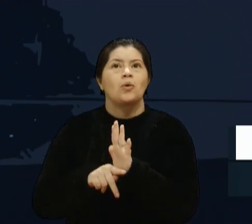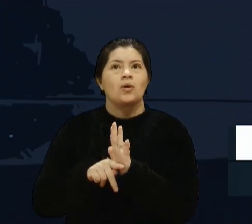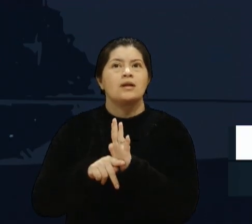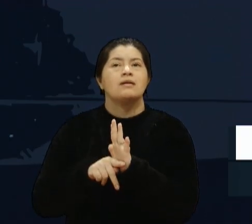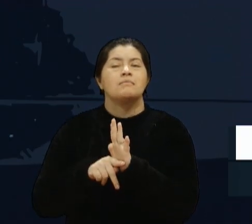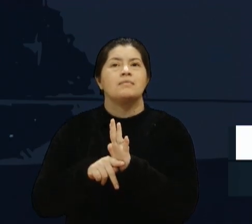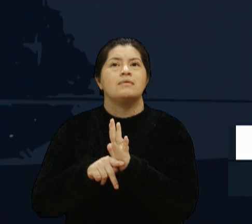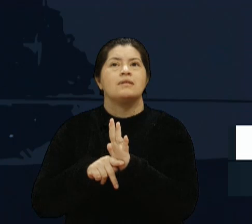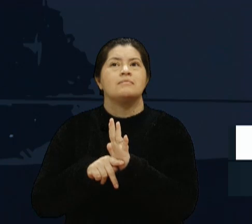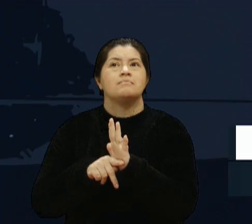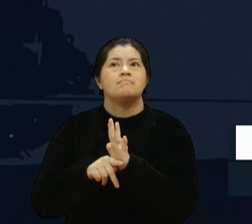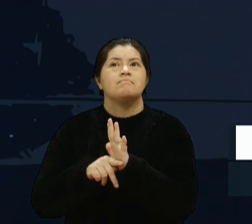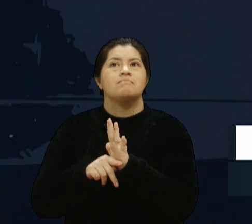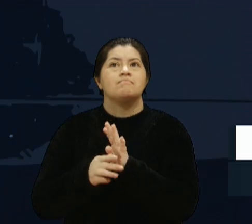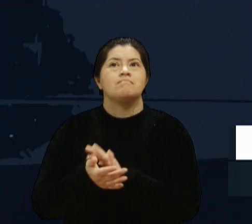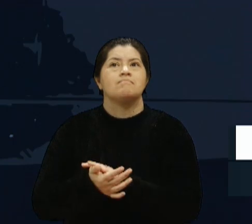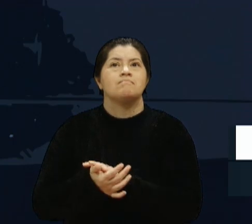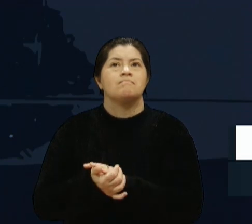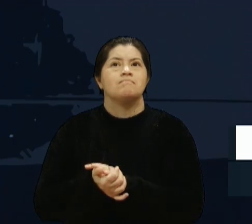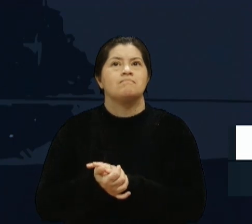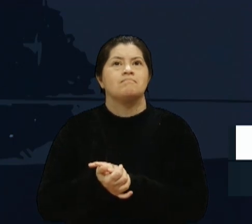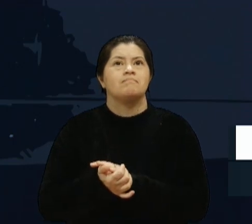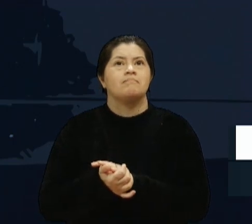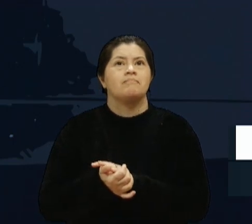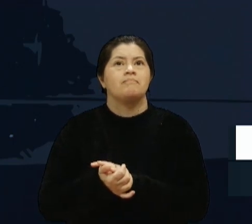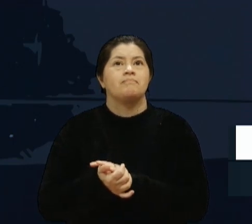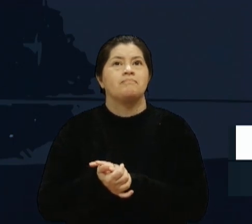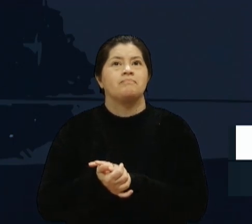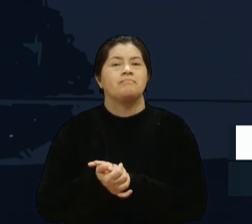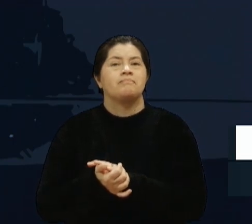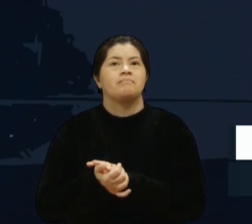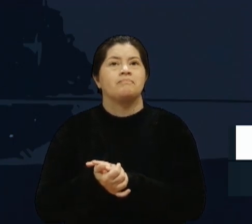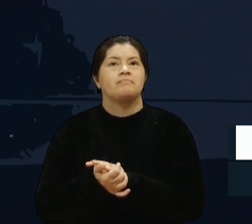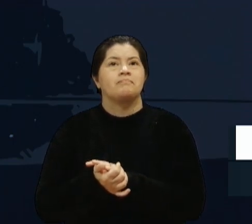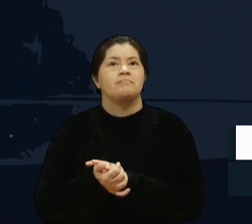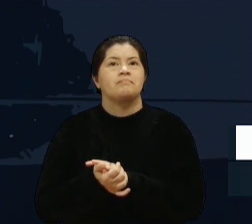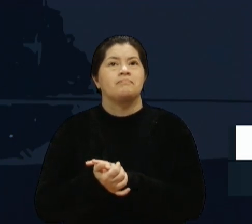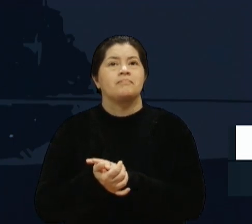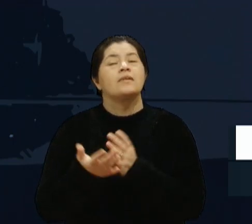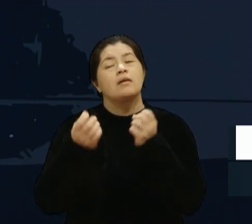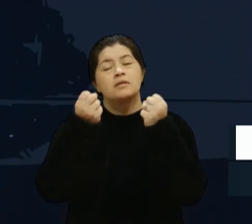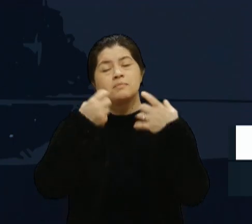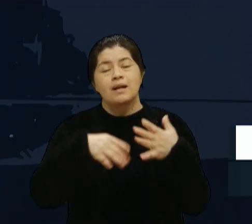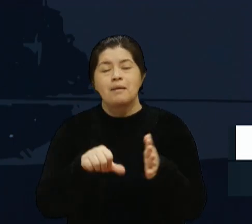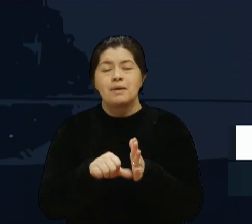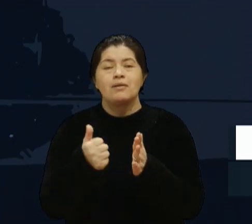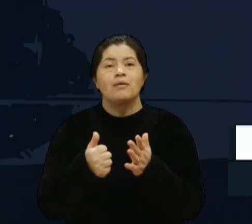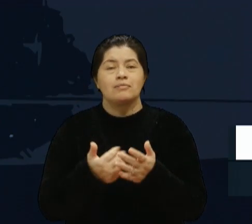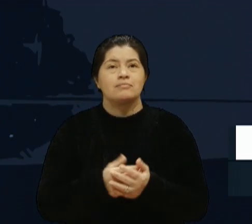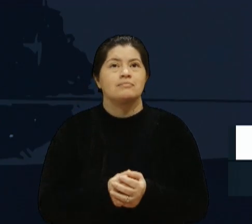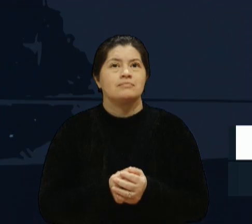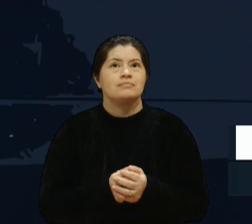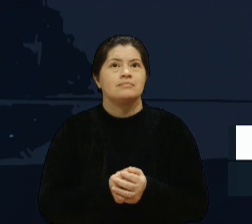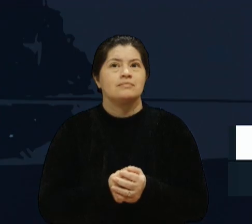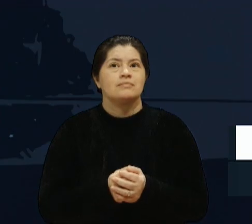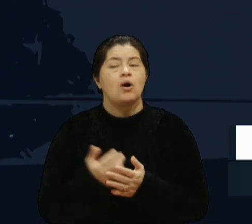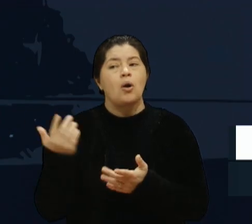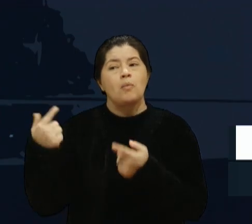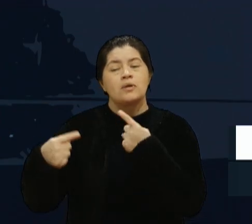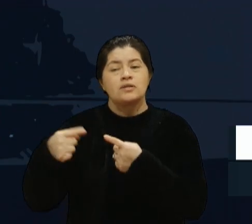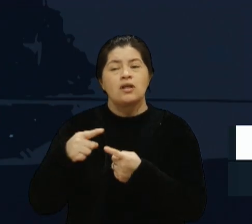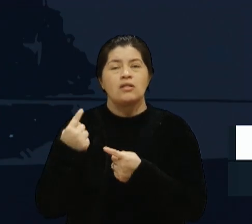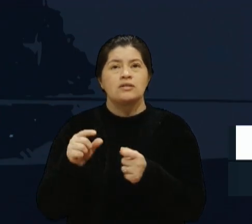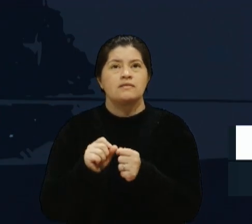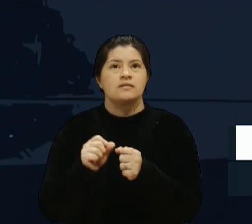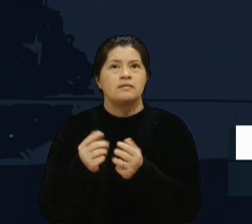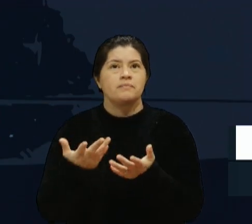correto? Que como meu tempo está esgotando, eu faço questão de explicá-lo melhor no debate que a gente faz.